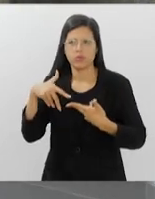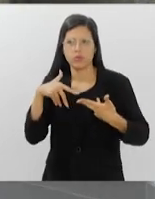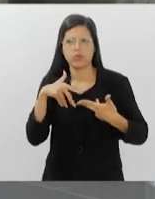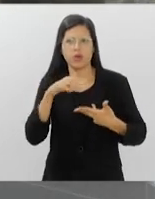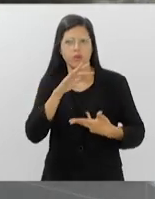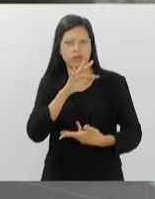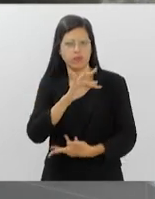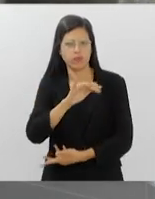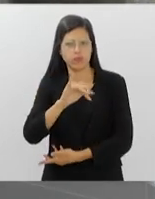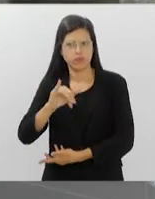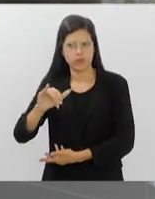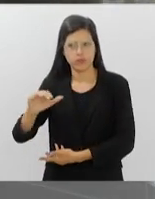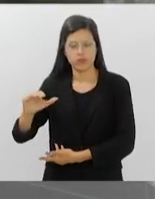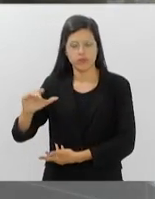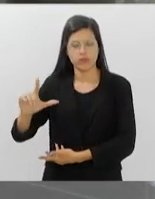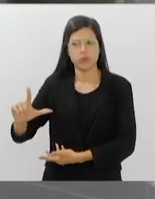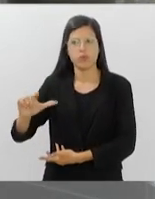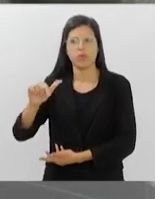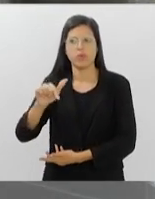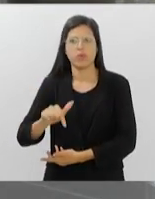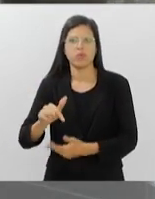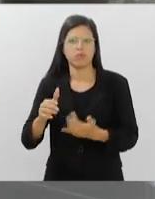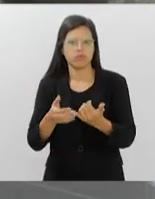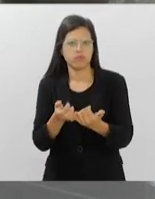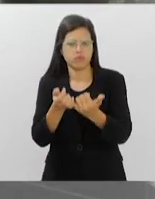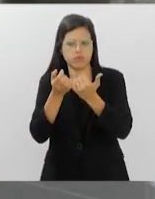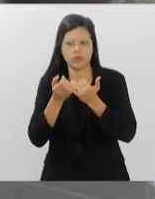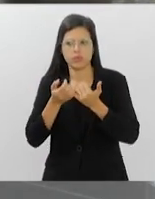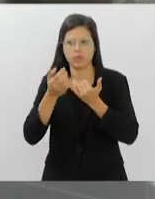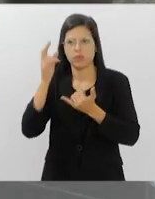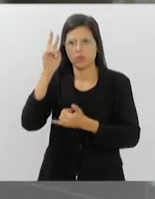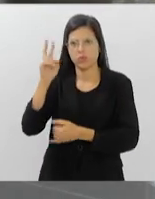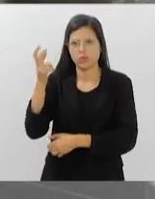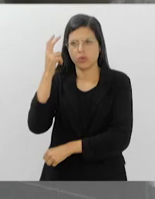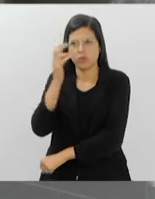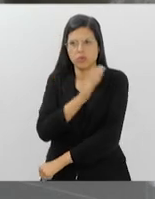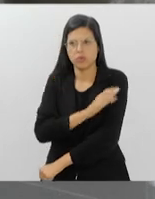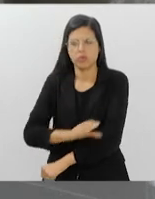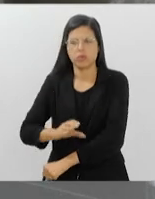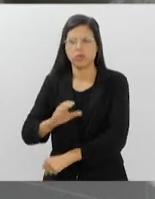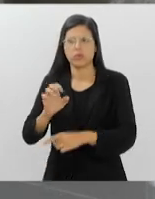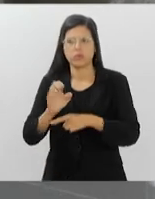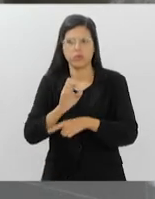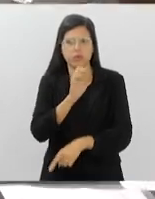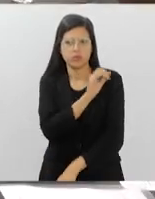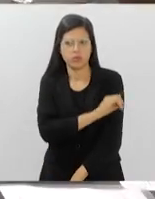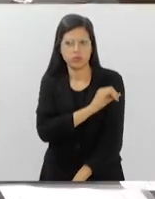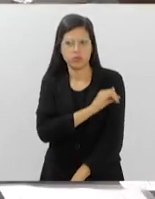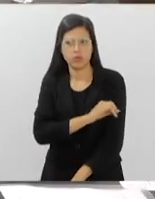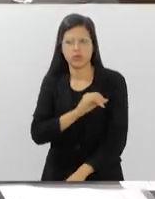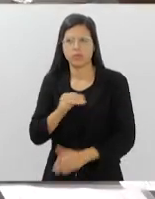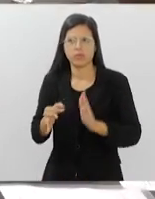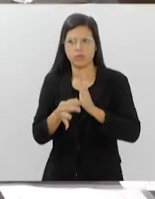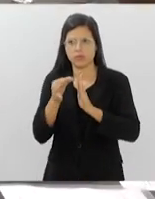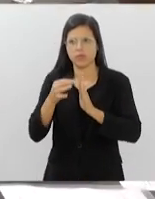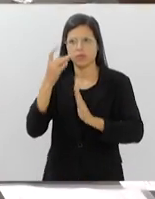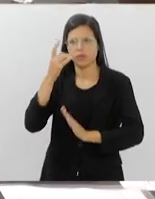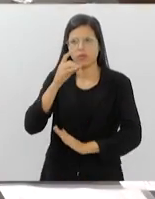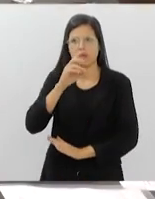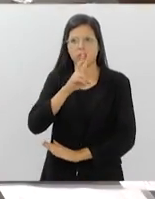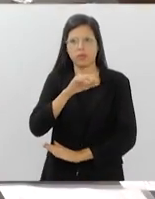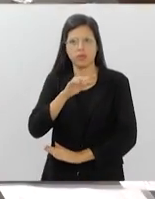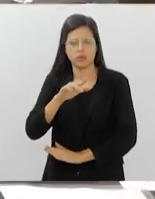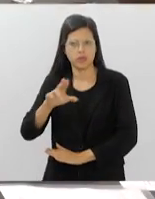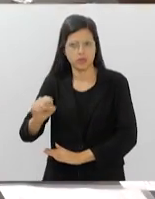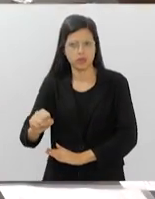como patrimônio histórico, cultural e material do Estado do Rio de Janeiro. Para aparecer, deputado Vinícius Cozzolino. Senhor presidente, o parecer é